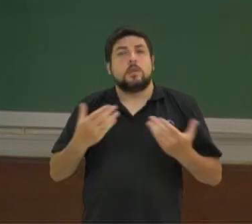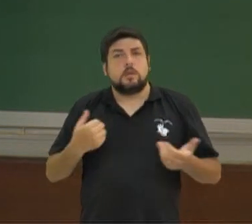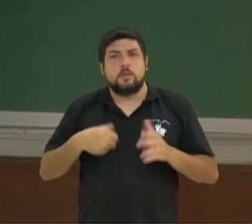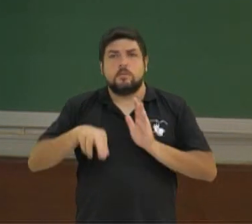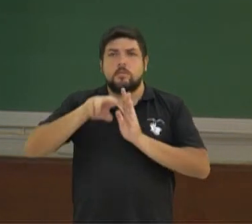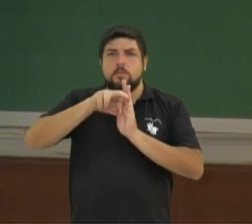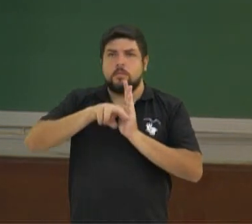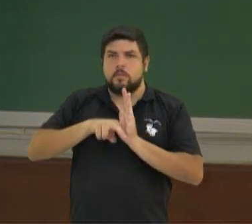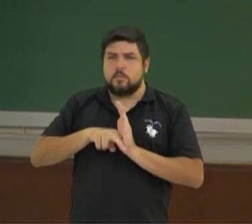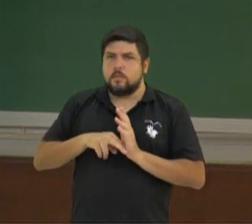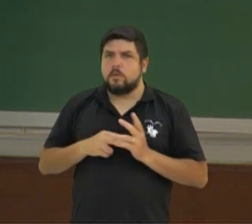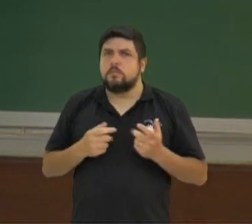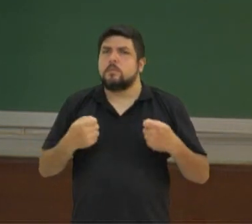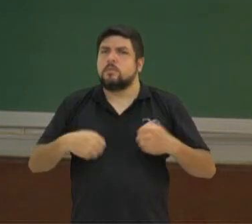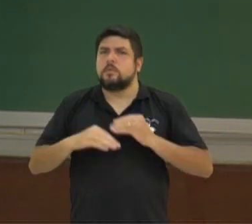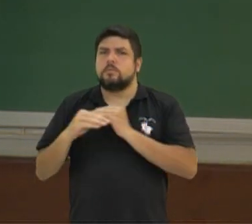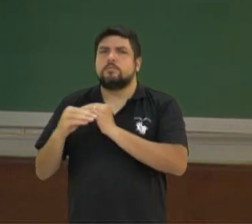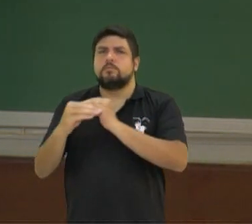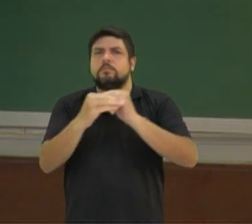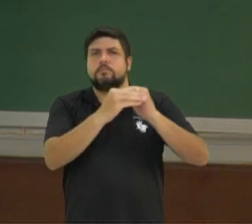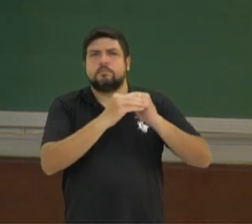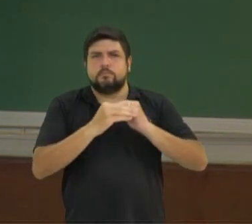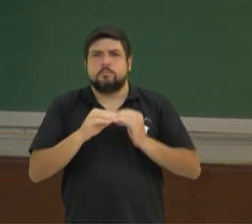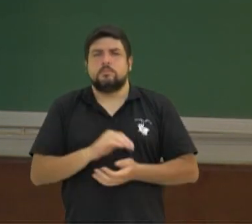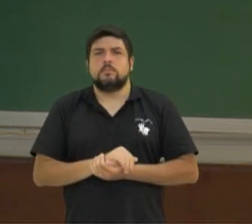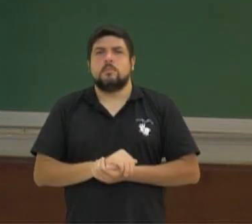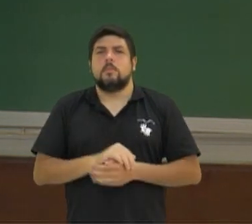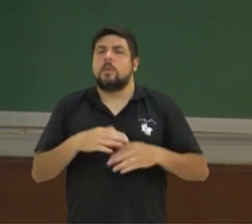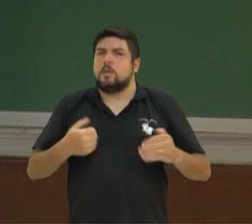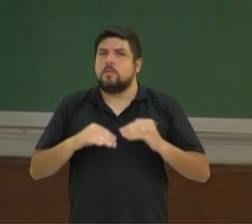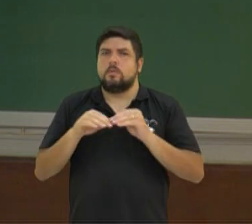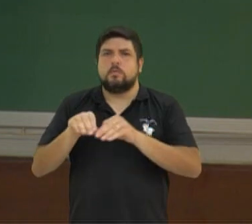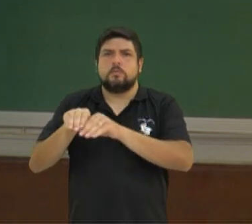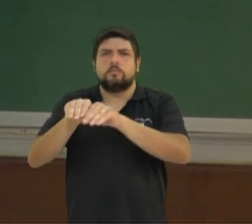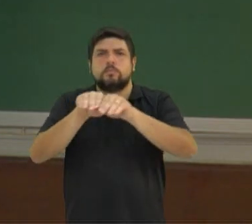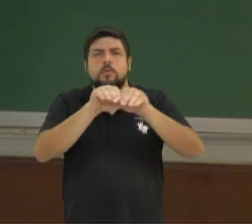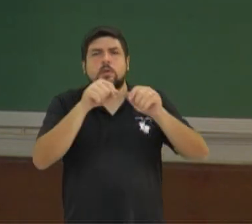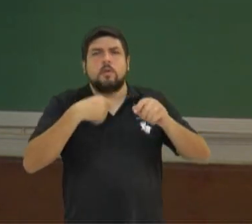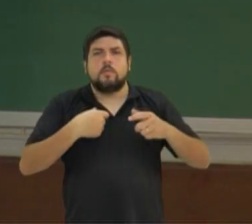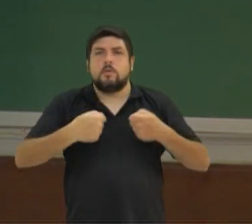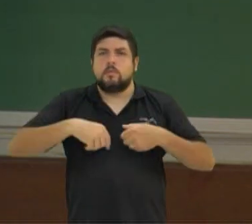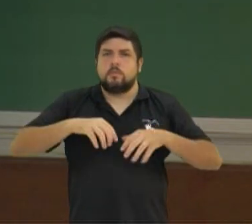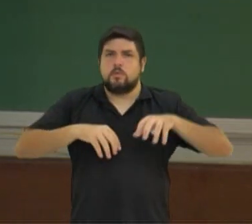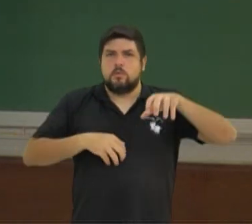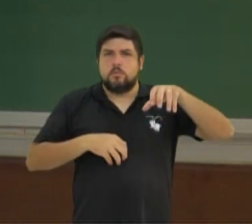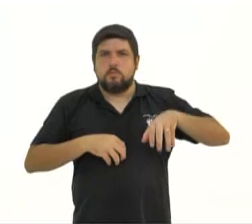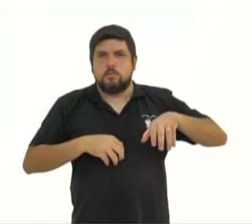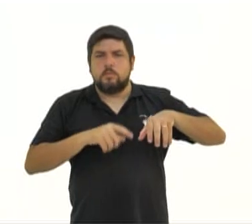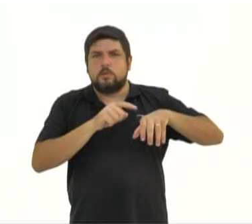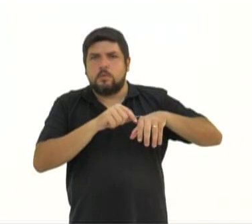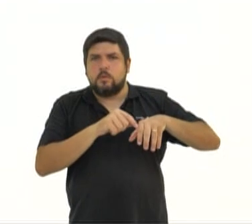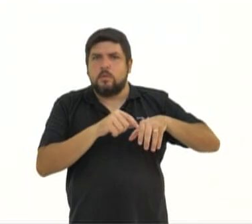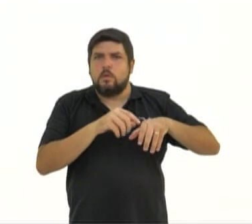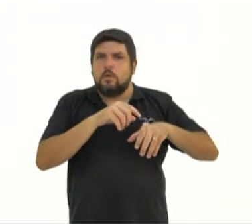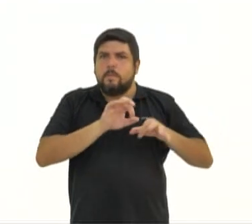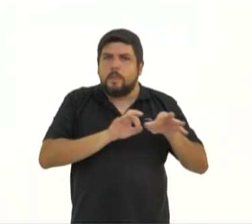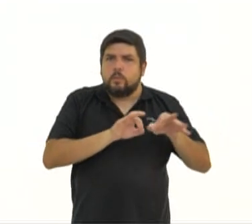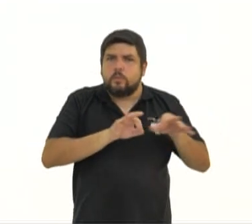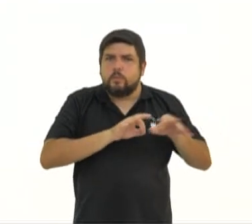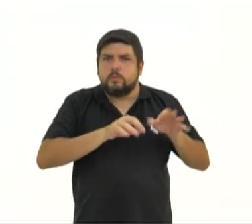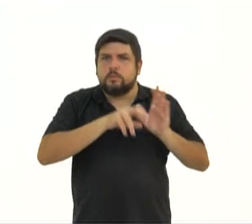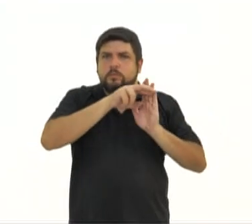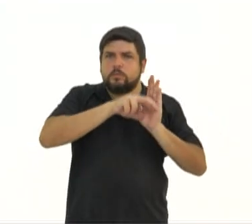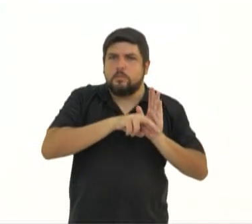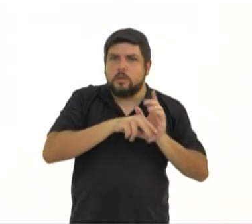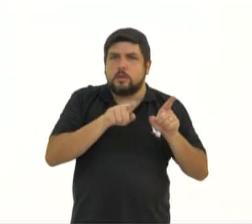regra precisa ser a mesma. E para que isso ocorra, preciso que as entidades do desporto façam as regras e organize as